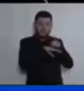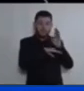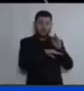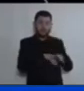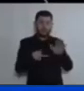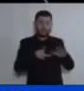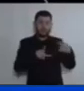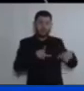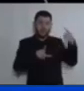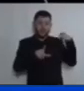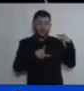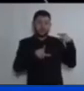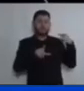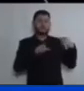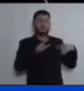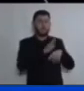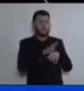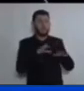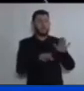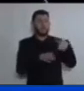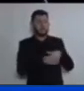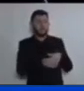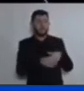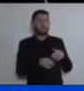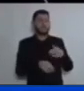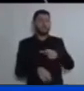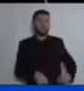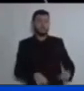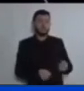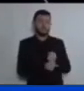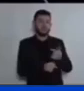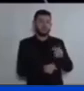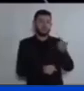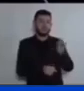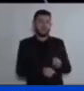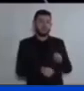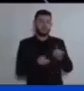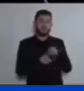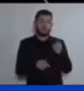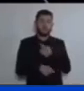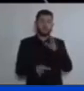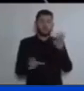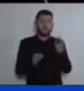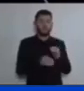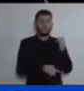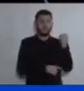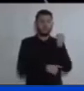não deixam dúvidas de que o ato judicial encontra-se a queimar de grave irreparável e vice